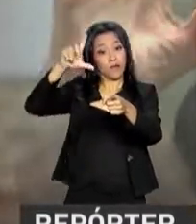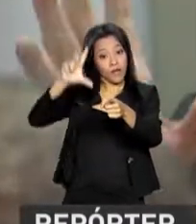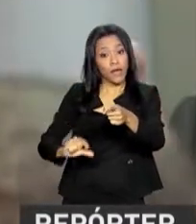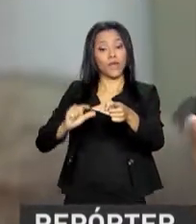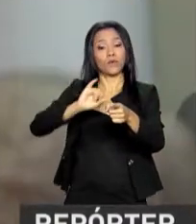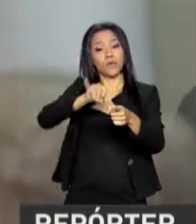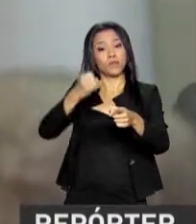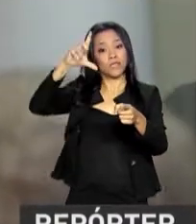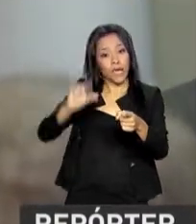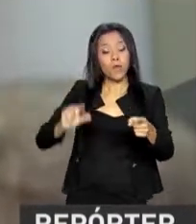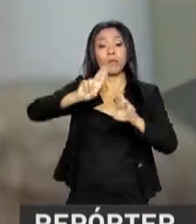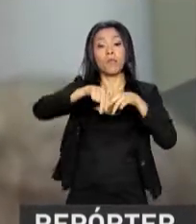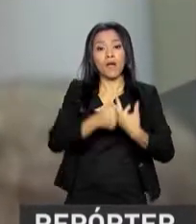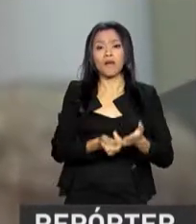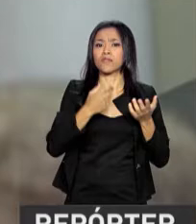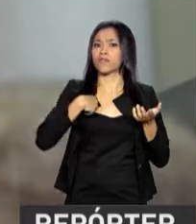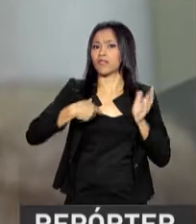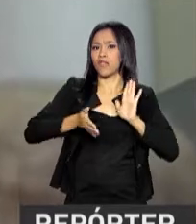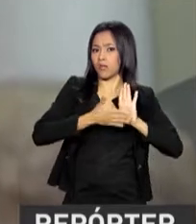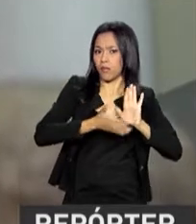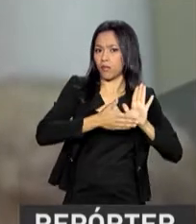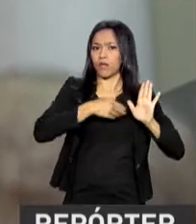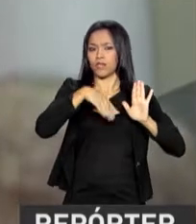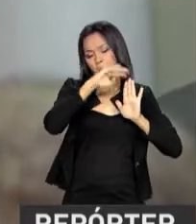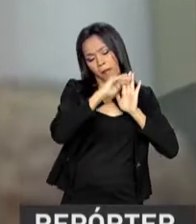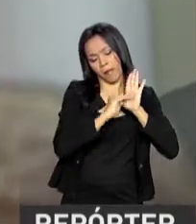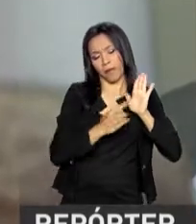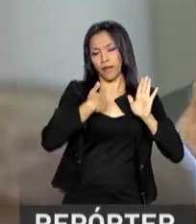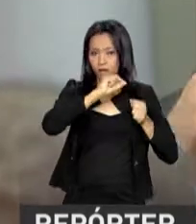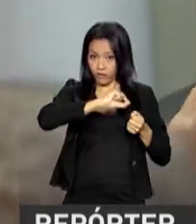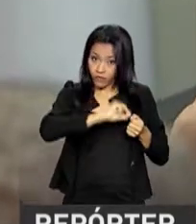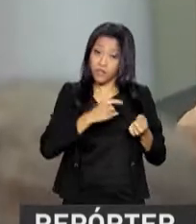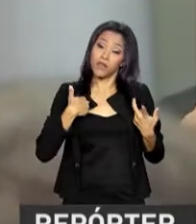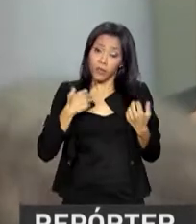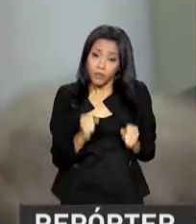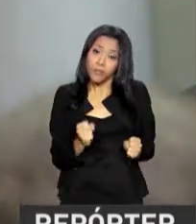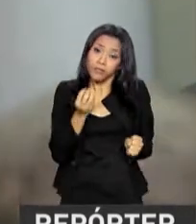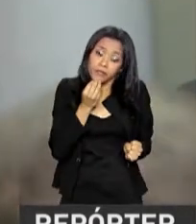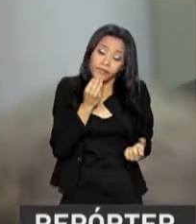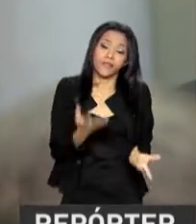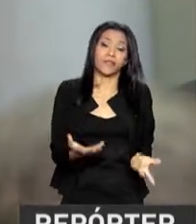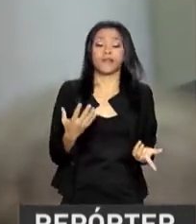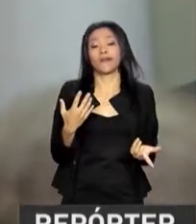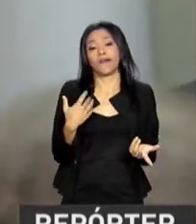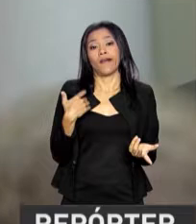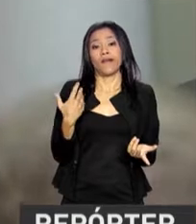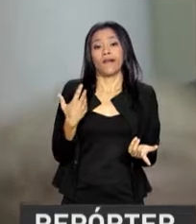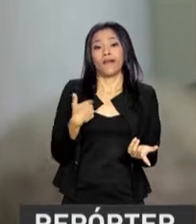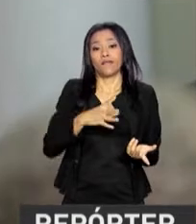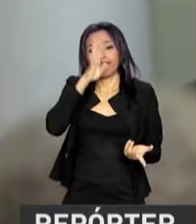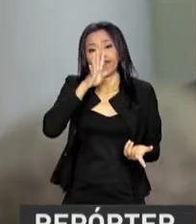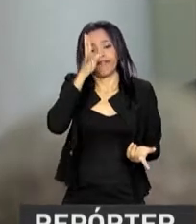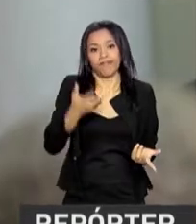atividade conjunta que estou escrevendo os senhores porque eu poderia determinar e responsavelmente que os juros caíssem